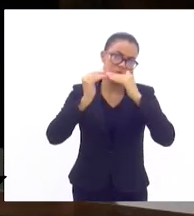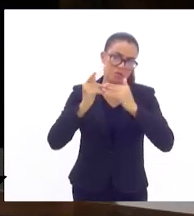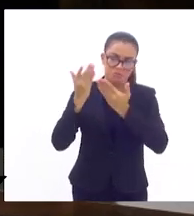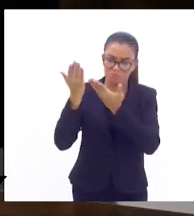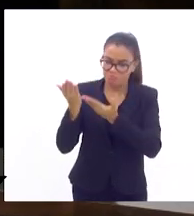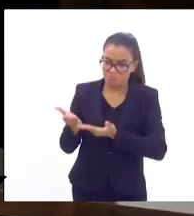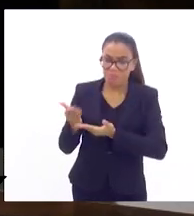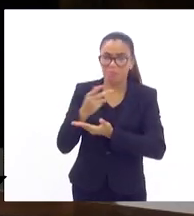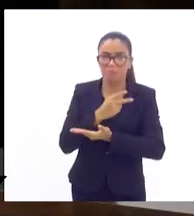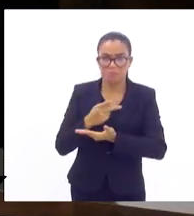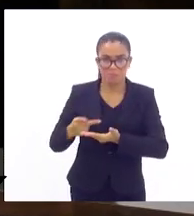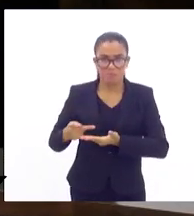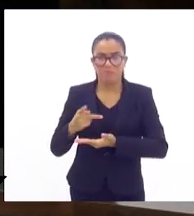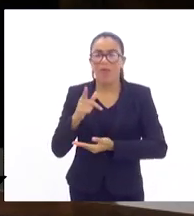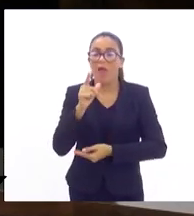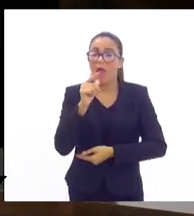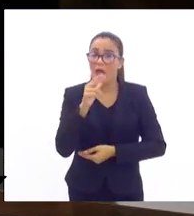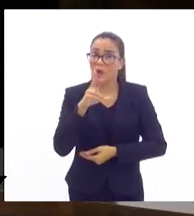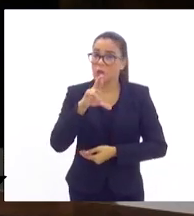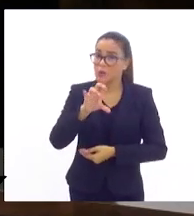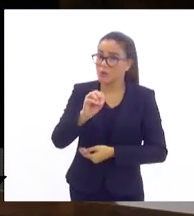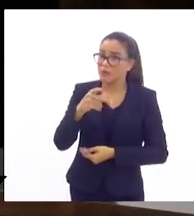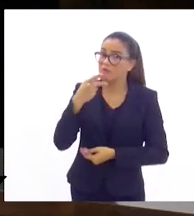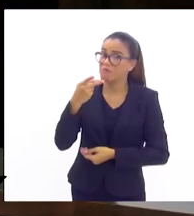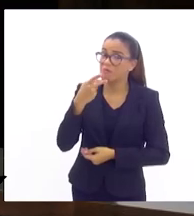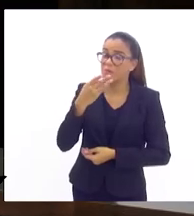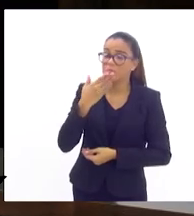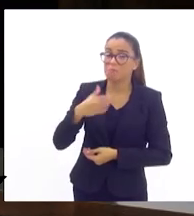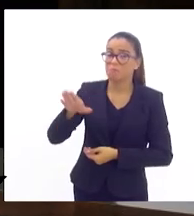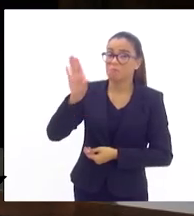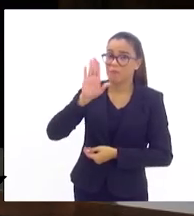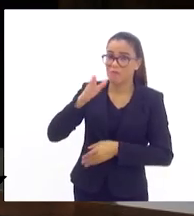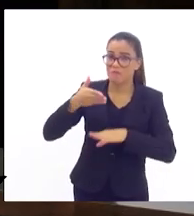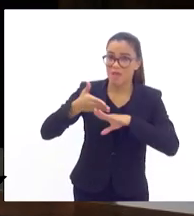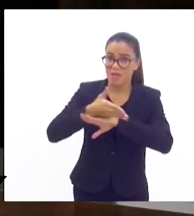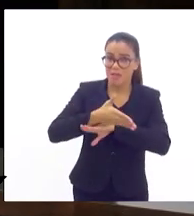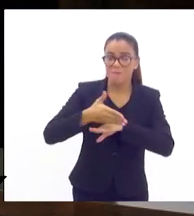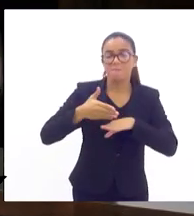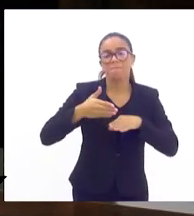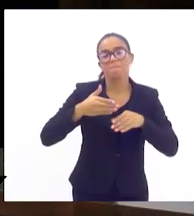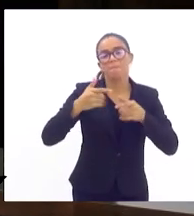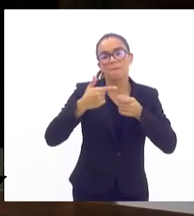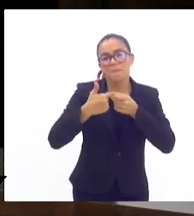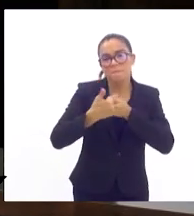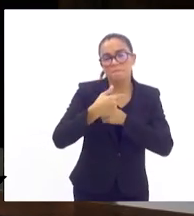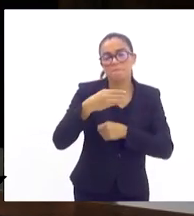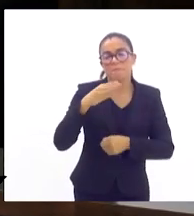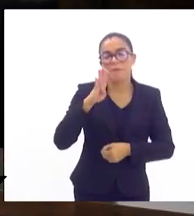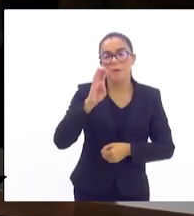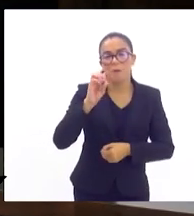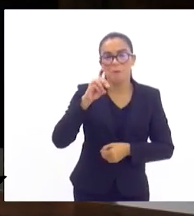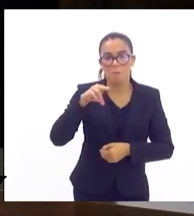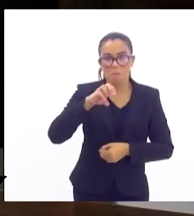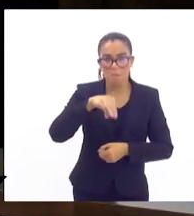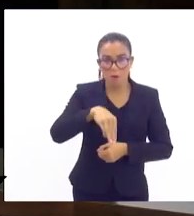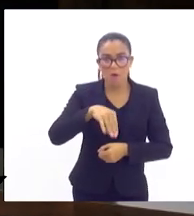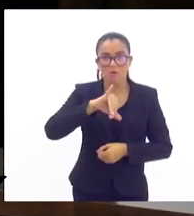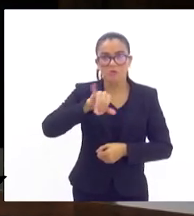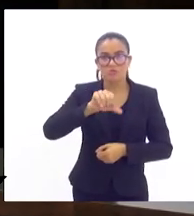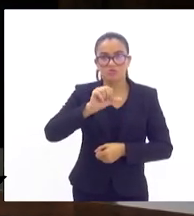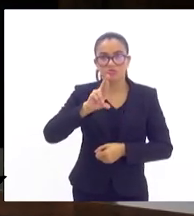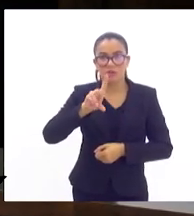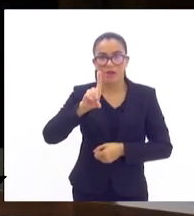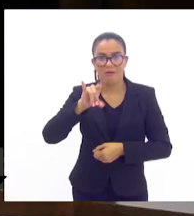Excelência. A Águas do Rio já manifestou que vai entrar no bairro Jardim Bom Retiro e a gente vai acompanhar de perto, conto com o senhor, para que